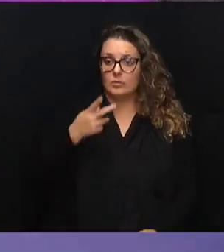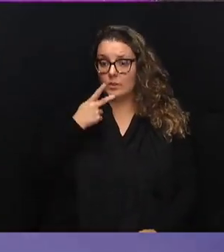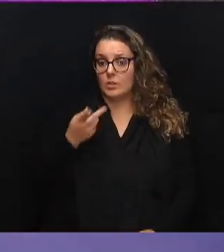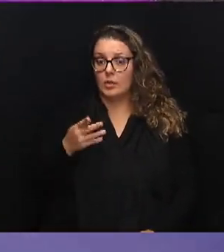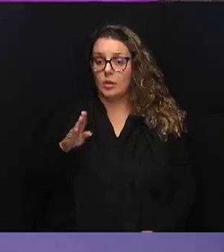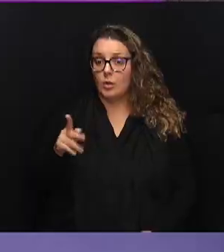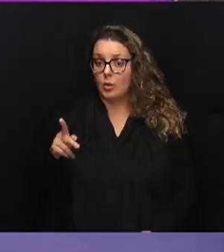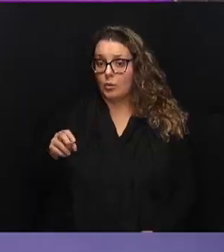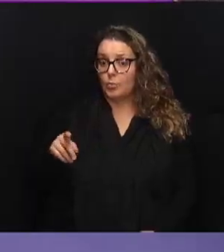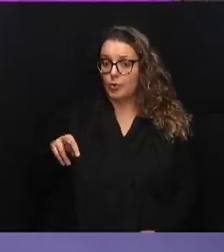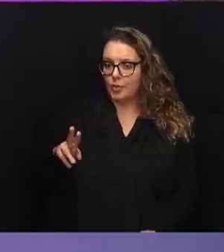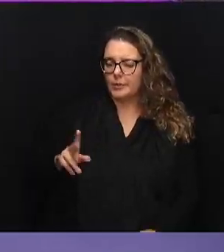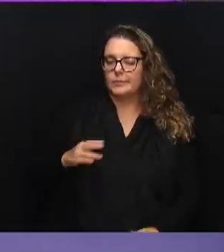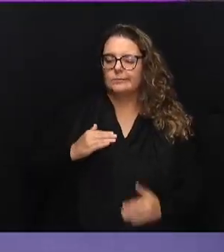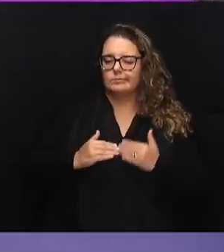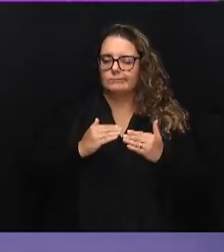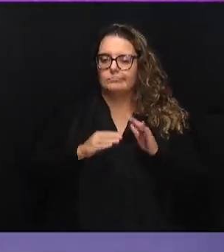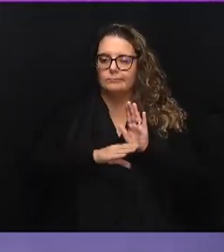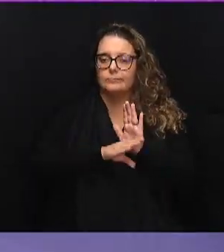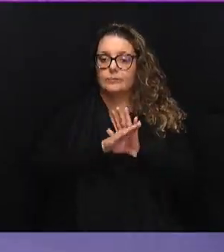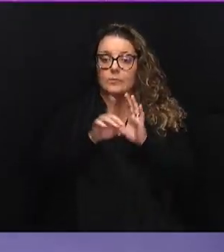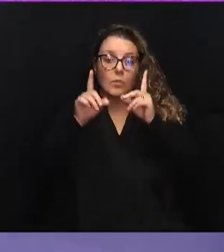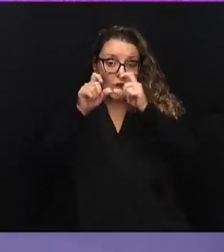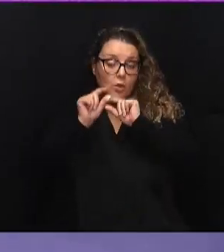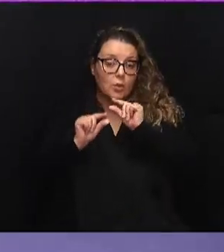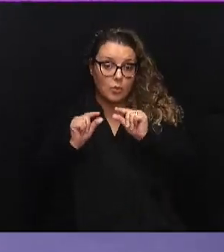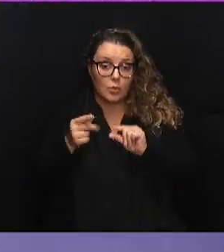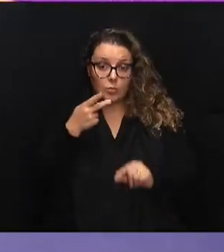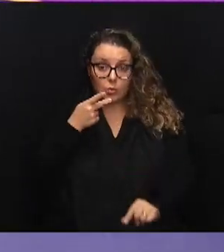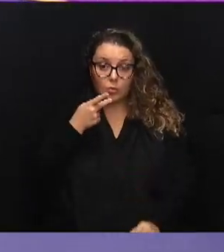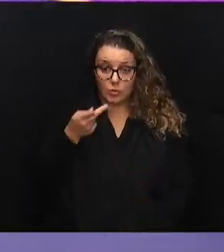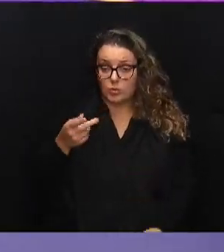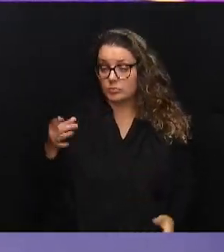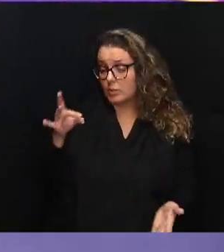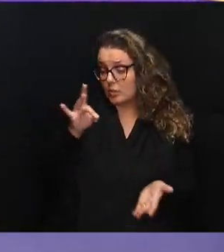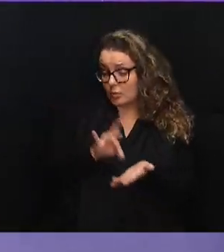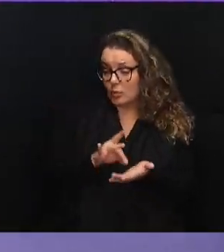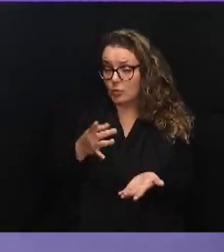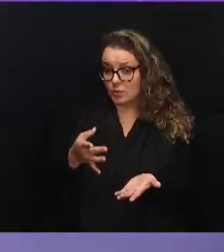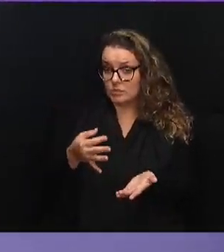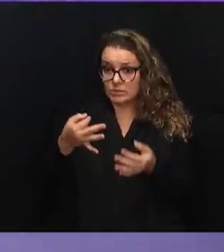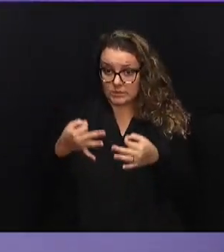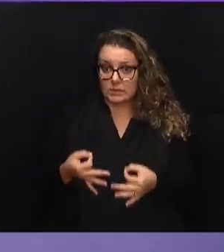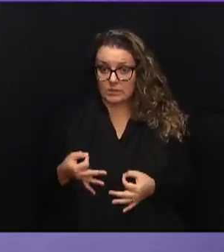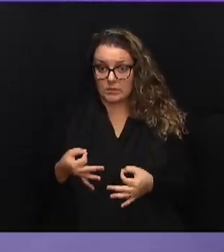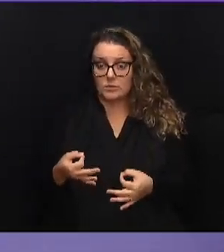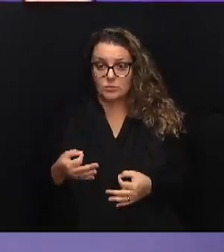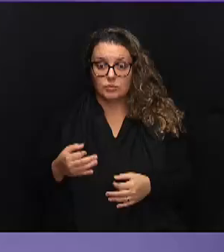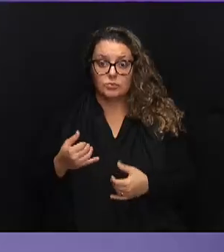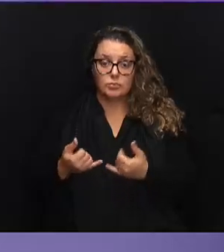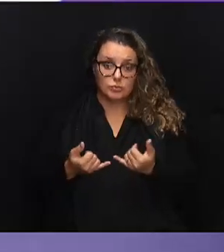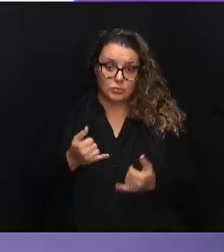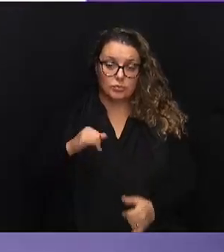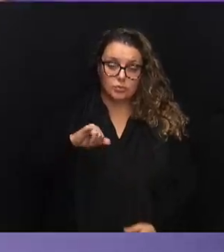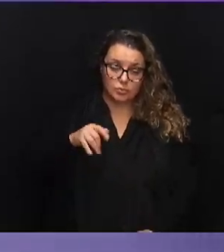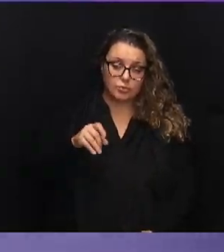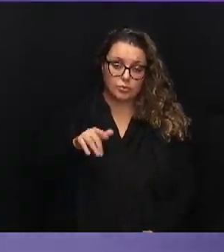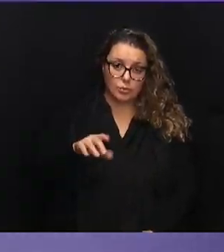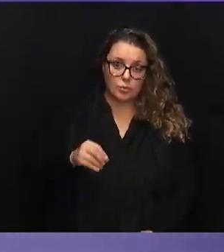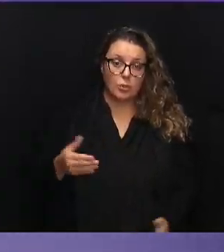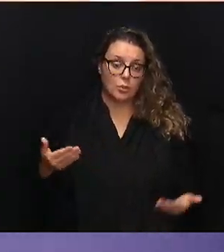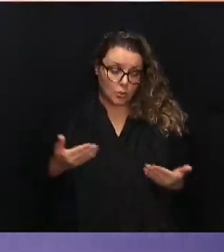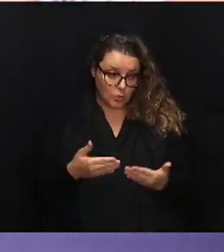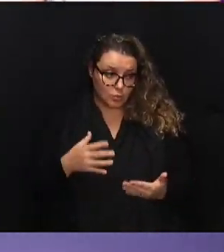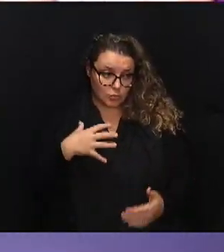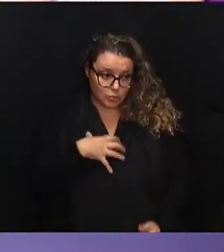ele é um jogo de constante evolução, isso dificulta até um pouco da gente falar sobre a origem exata do jogo, né? E hoje o estilo de